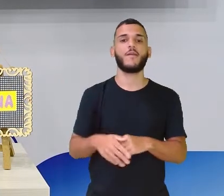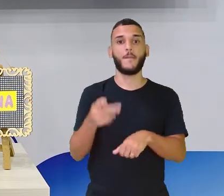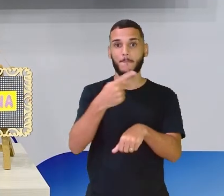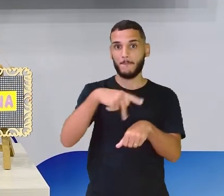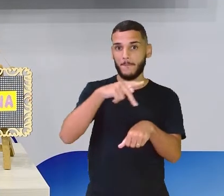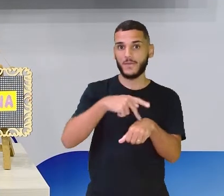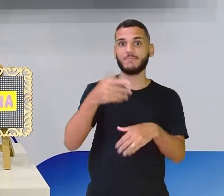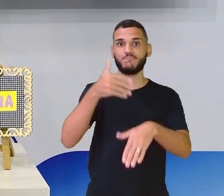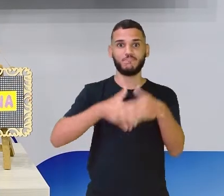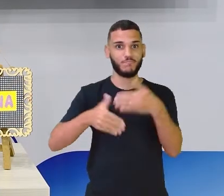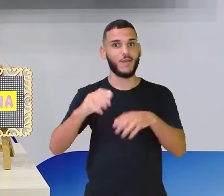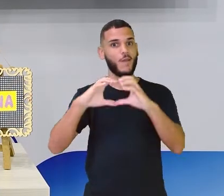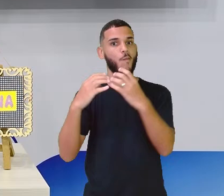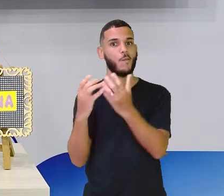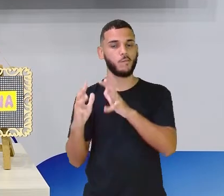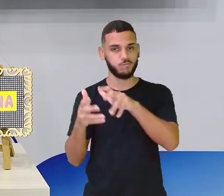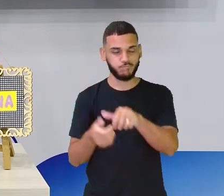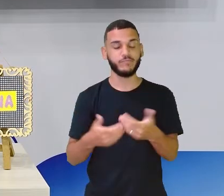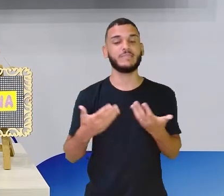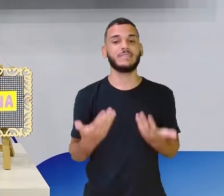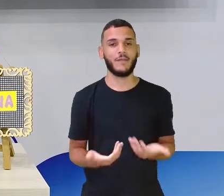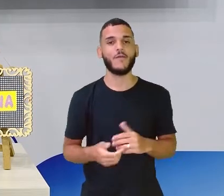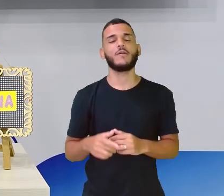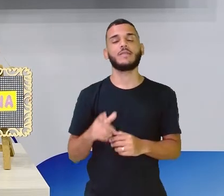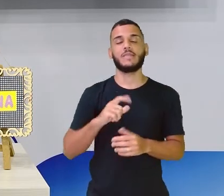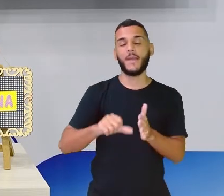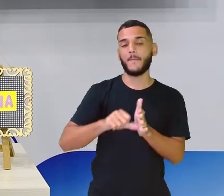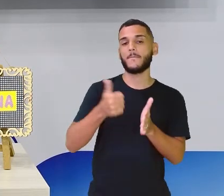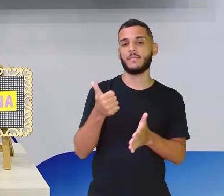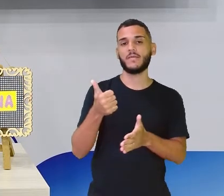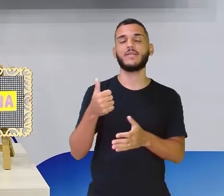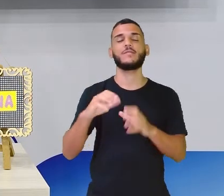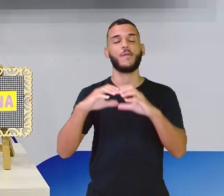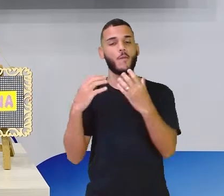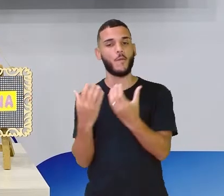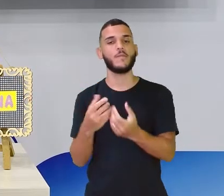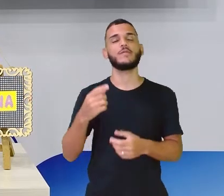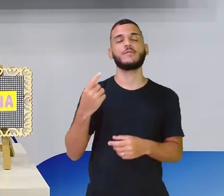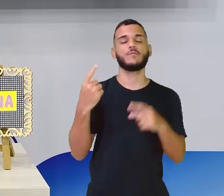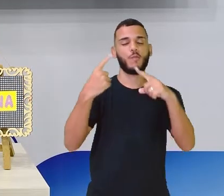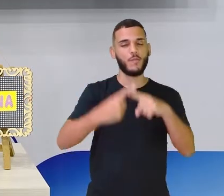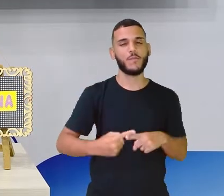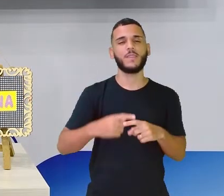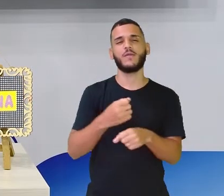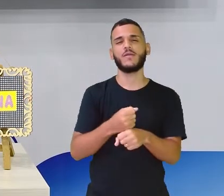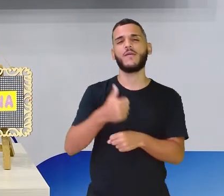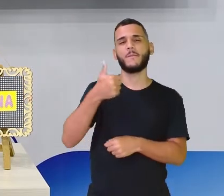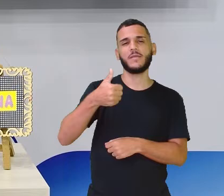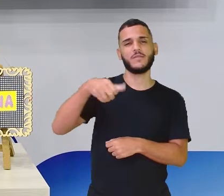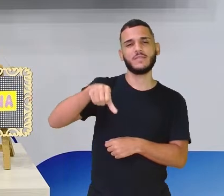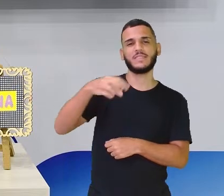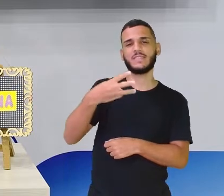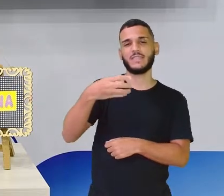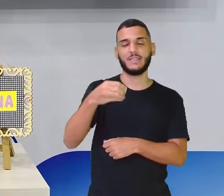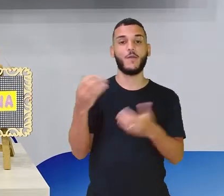Mundo. Foi nele que nós tivemos a primeira Copa, a Copa de 1930. E a arte que a gente vai